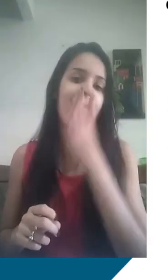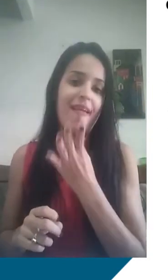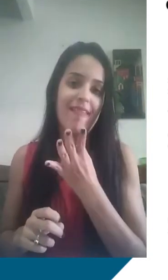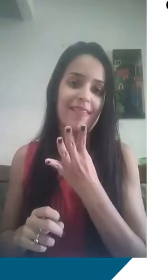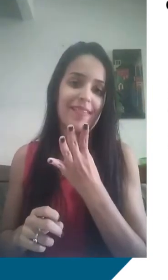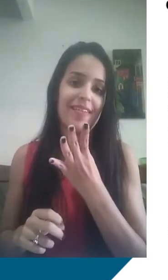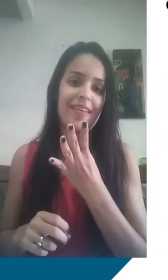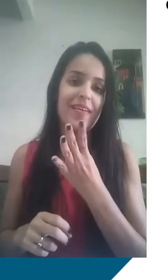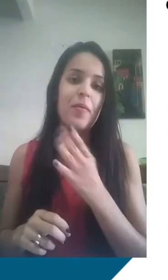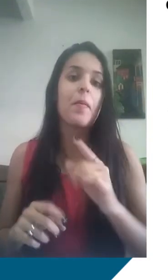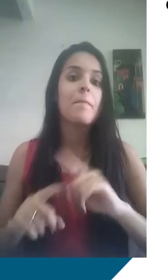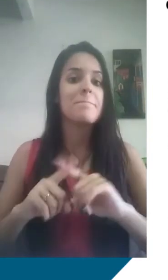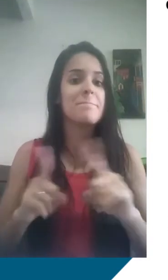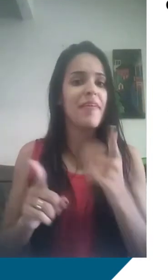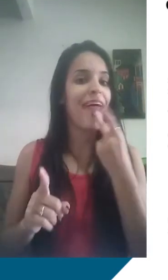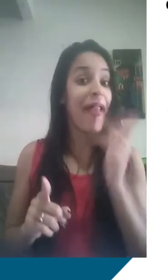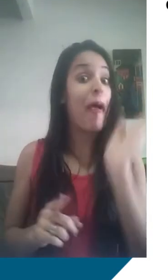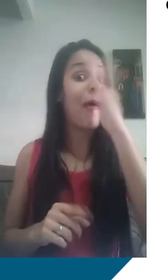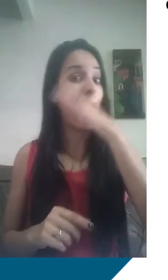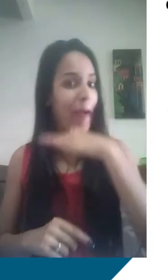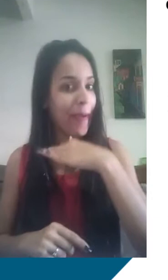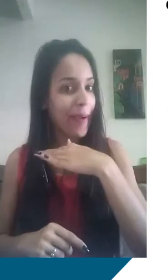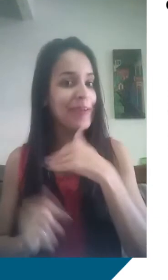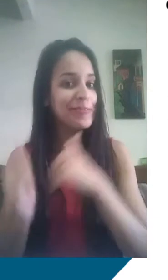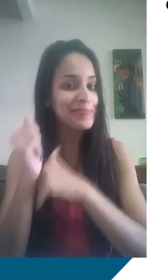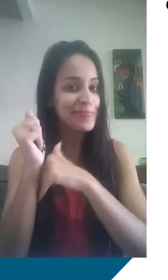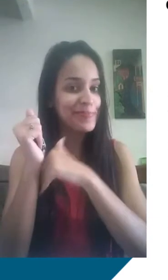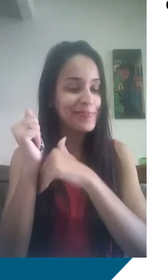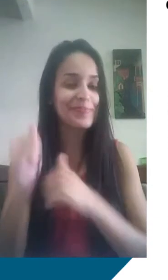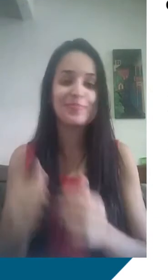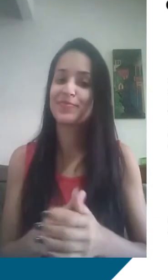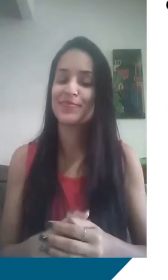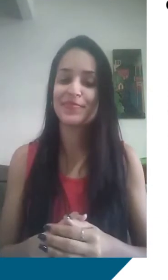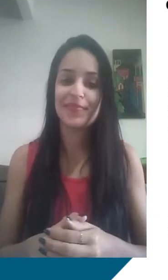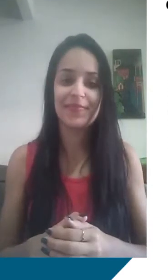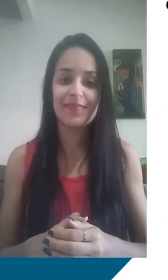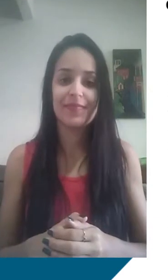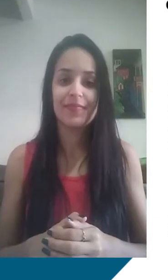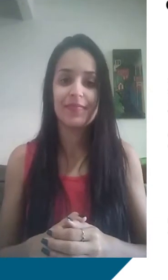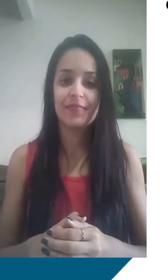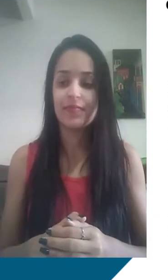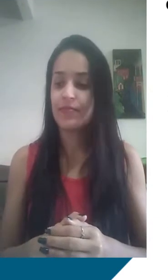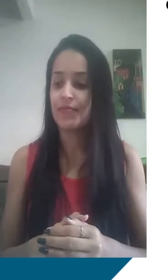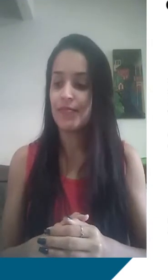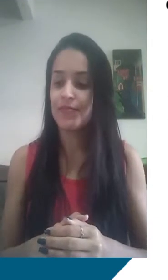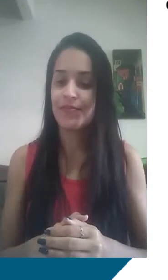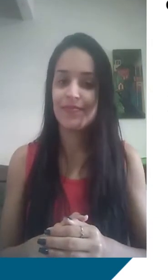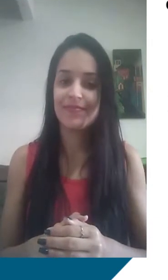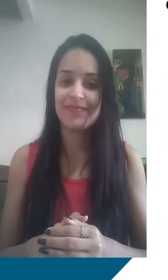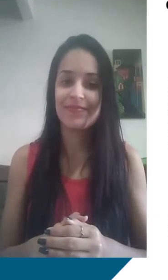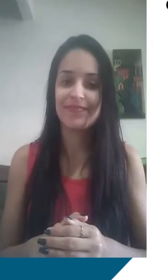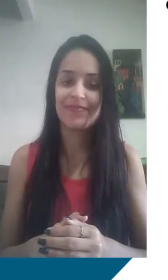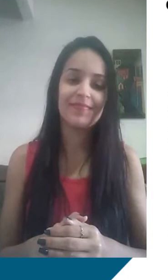sim zombando de maneira sutil. Assim, é por meio de tal frase que somos informados que o narrador travava contato com aquela